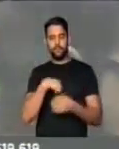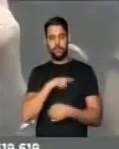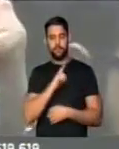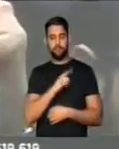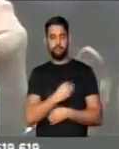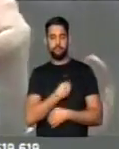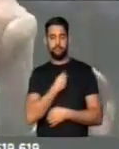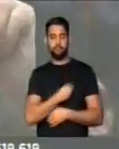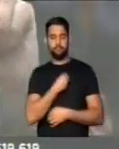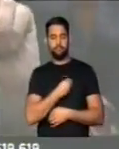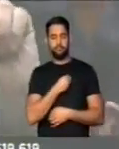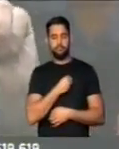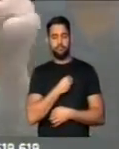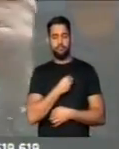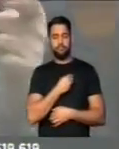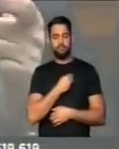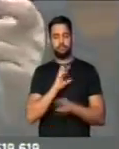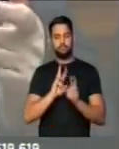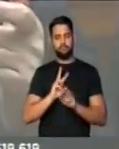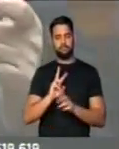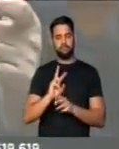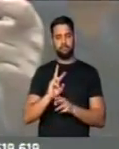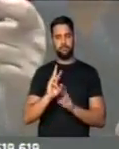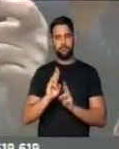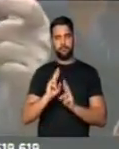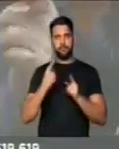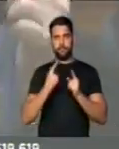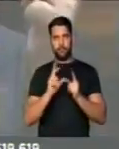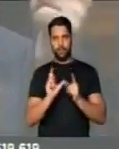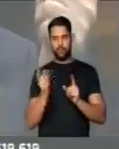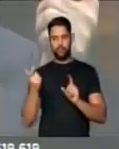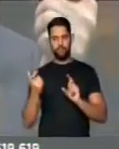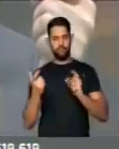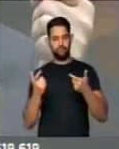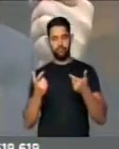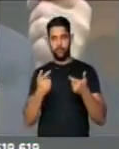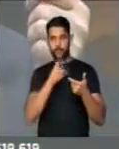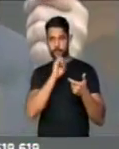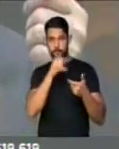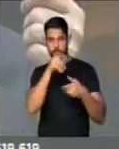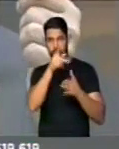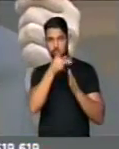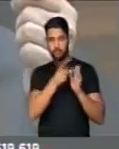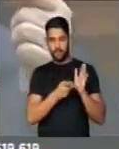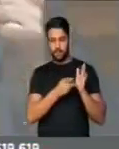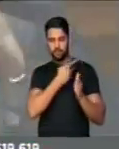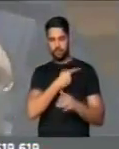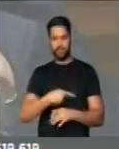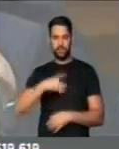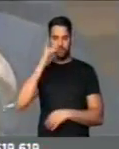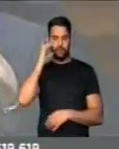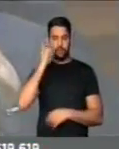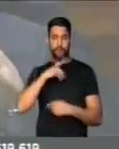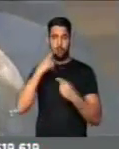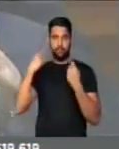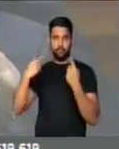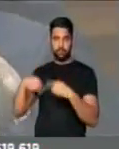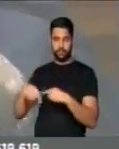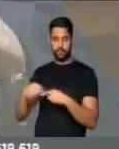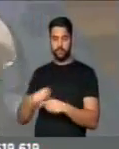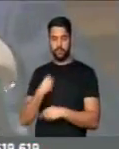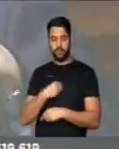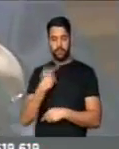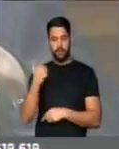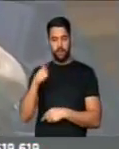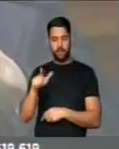nós tivéssemos ao contrário aqui, fosse a presidente Dilma e a oposição